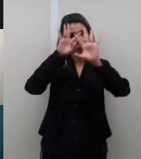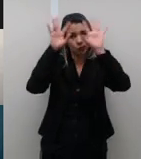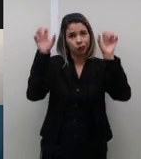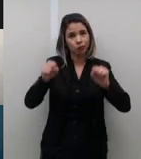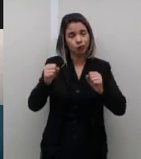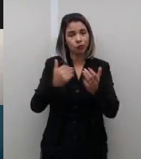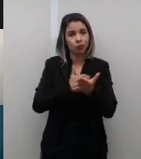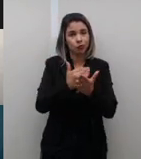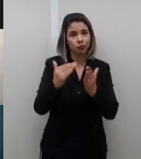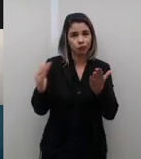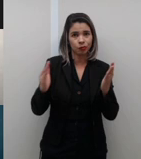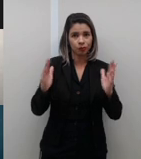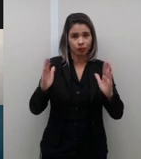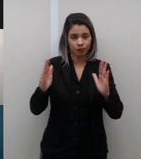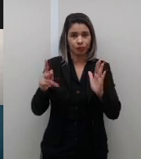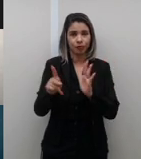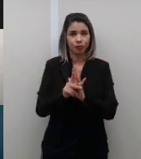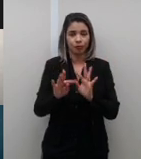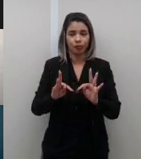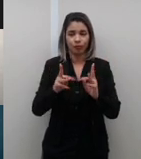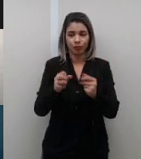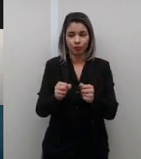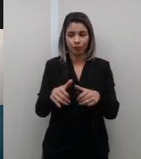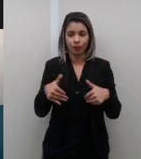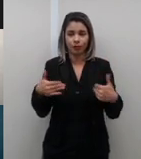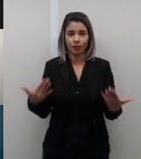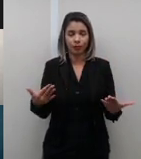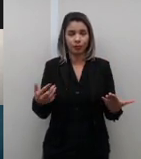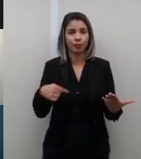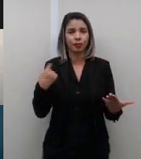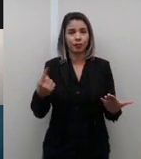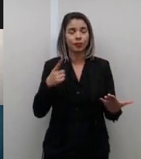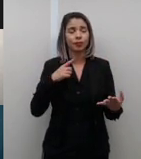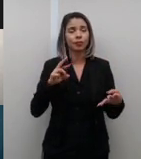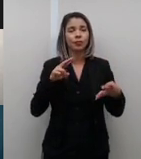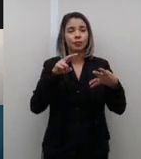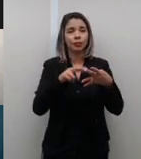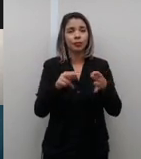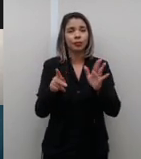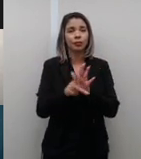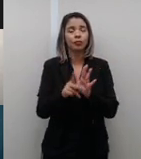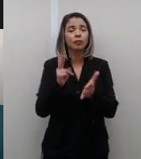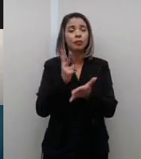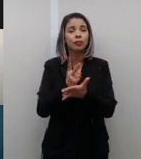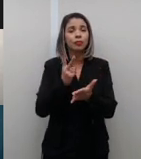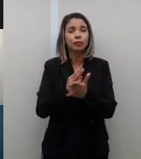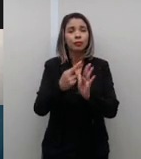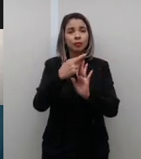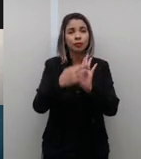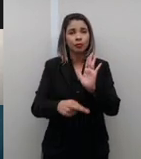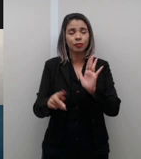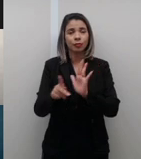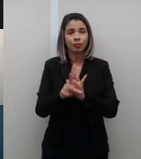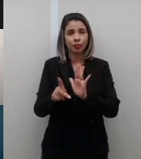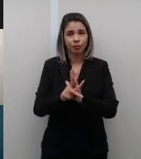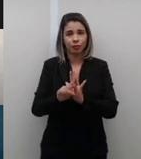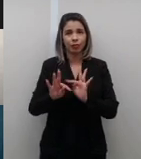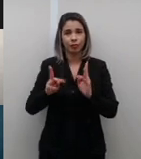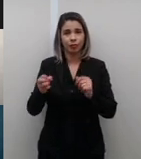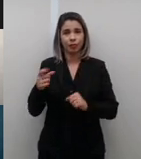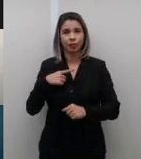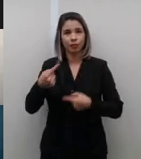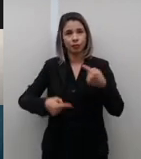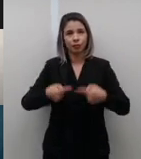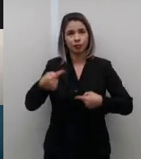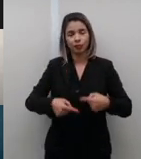no edital inaugural. Impõe-se o provimento do recurso para restabelecer os parâmetros fixados pela deliberação da comissão